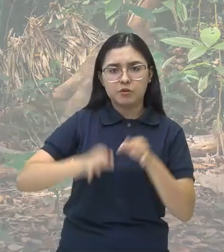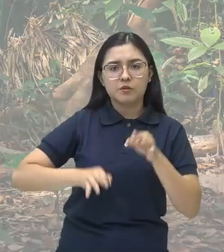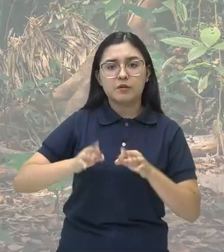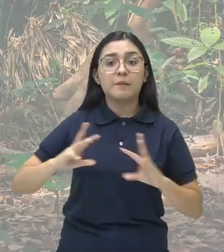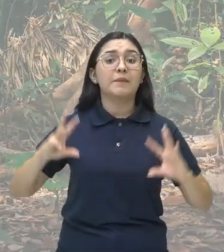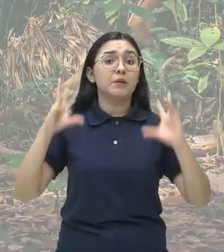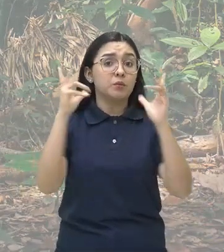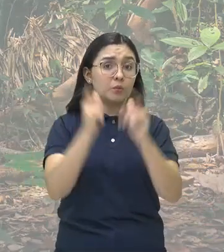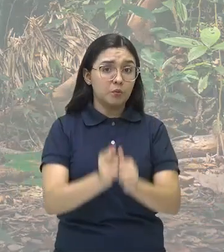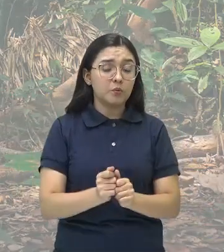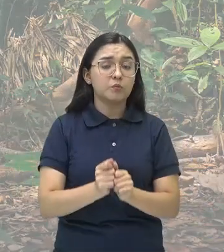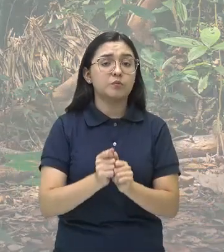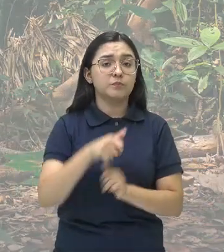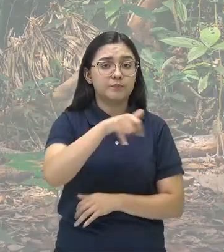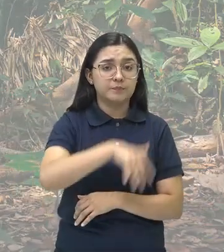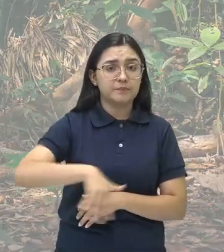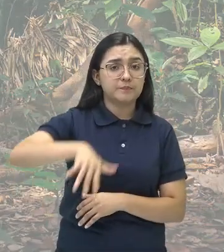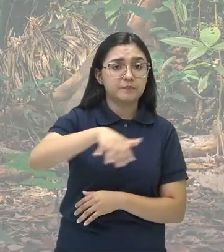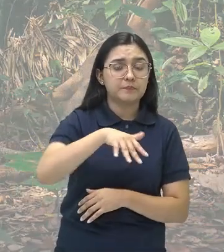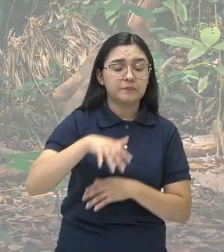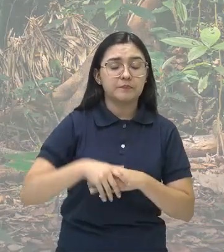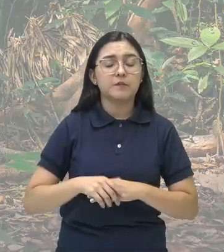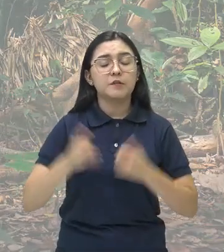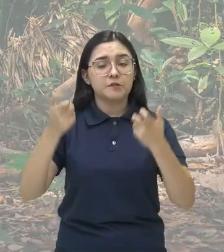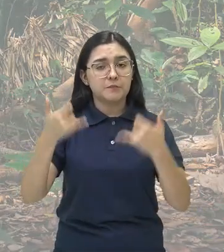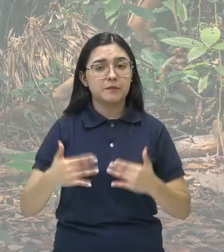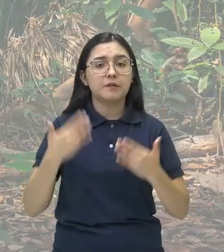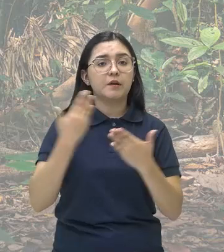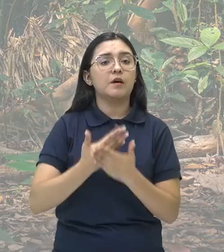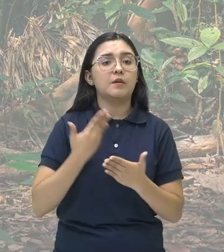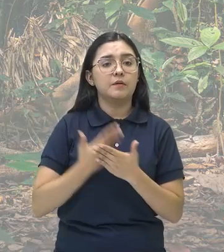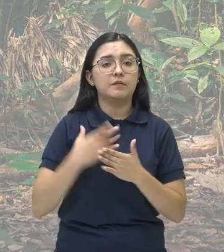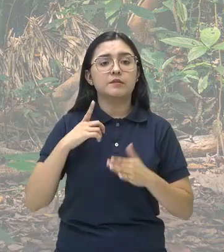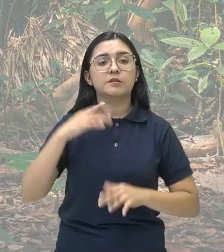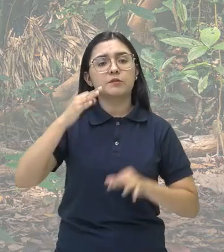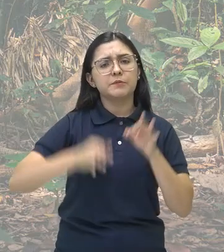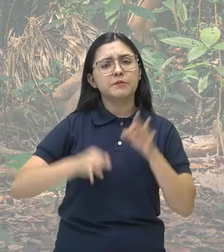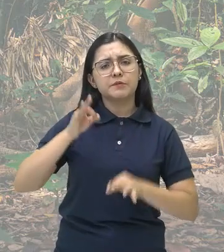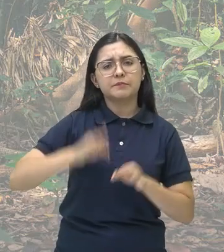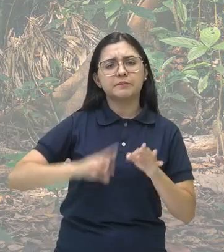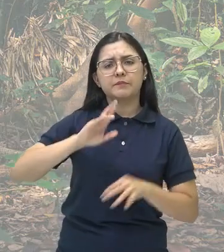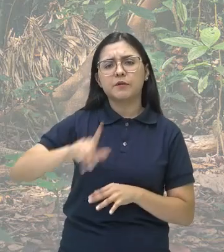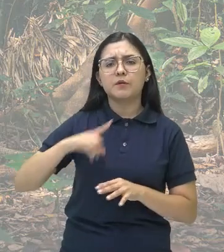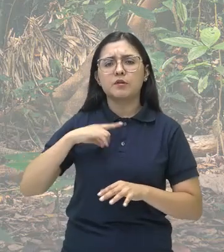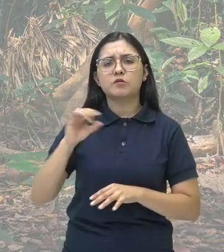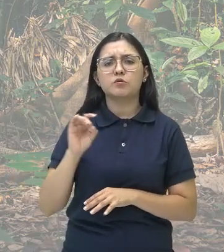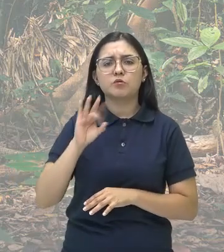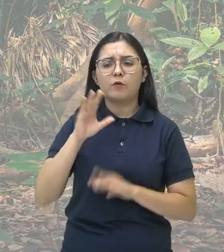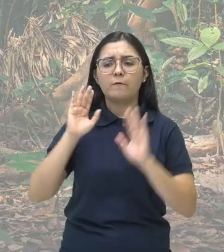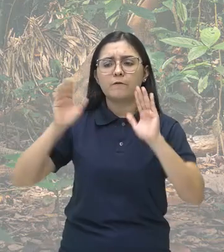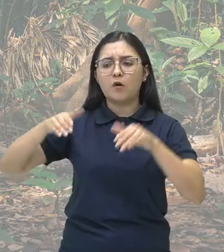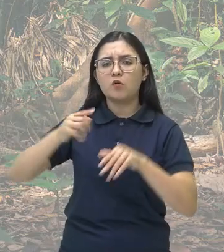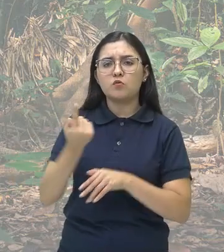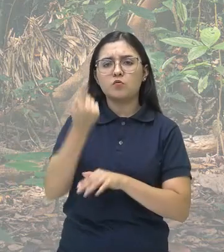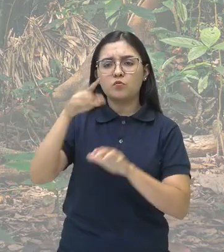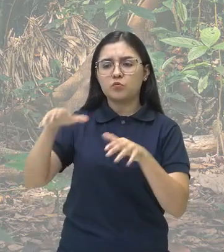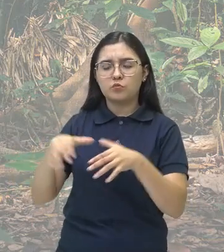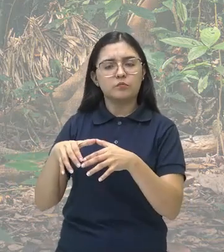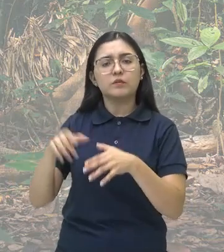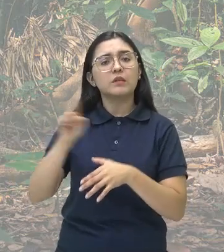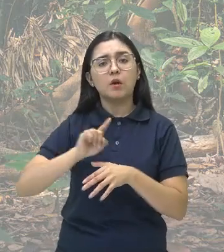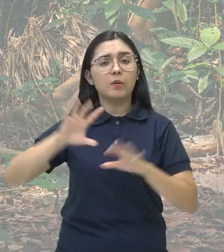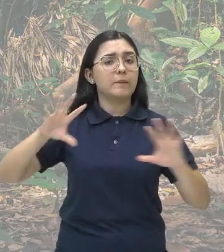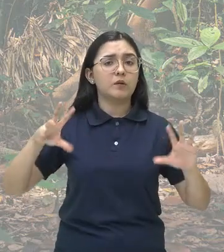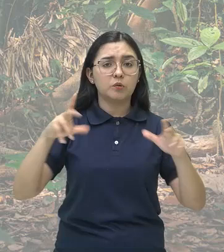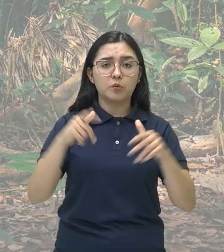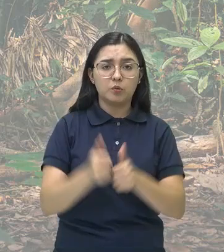é para todos. Já falamos sobre isso na nossa aula. Essa justiça não é para um grupo, é para todos que